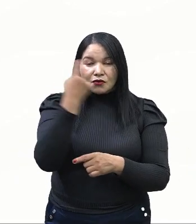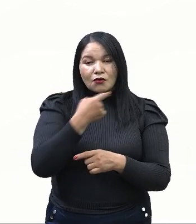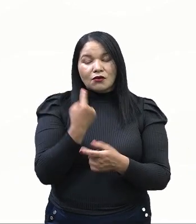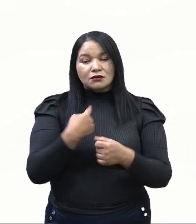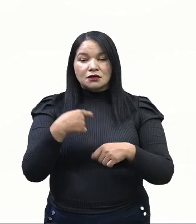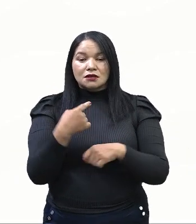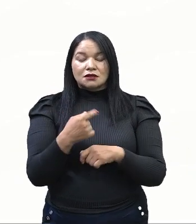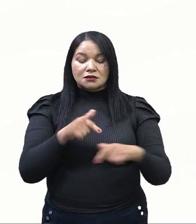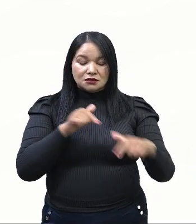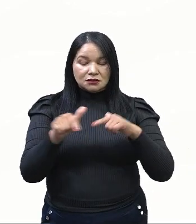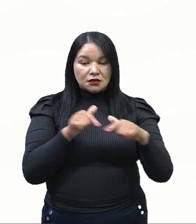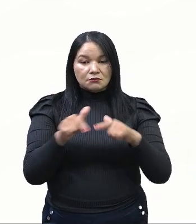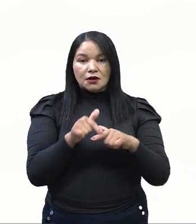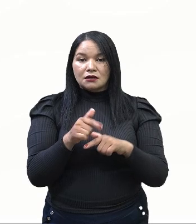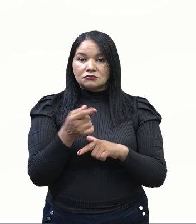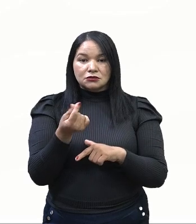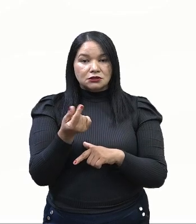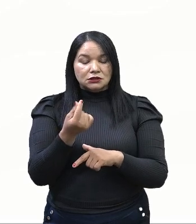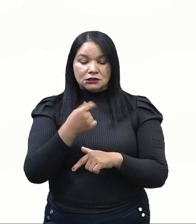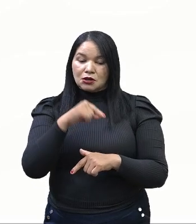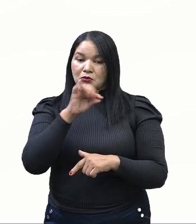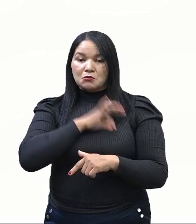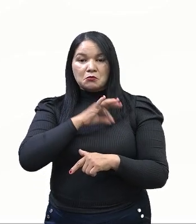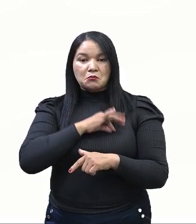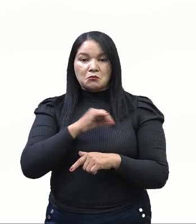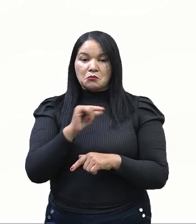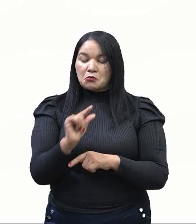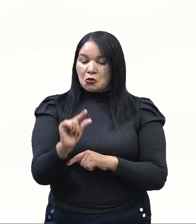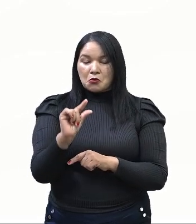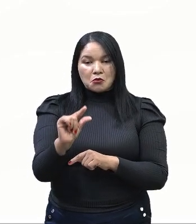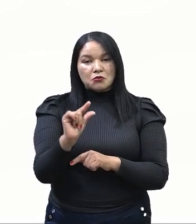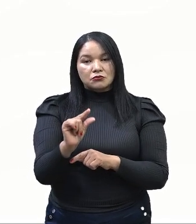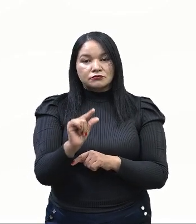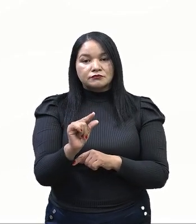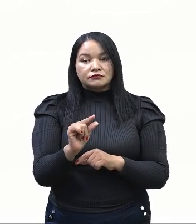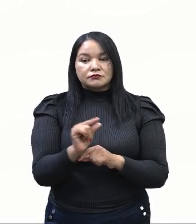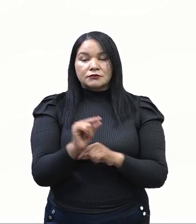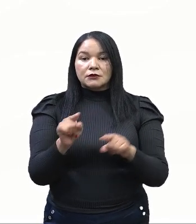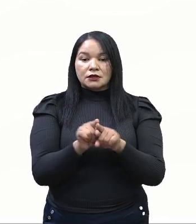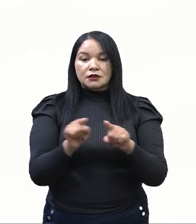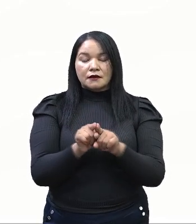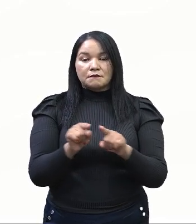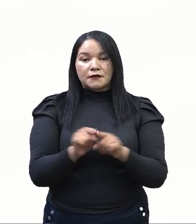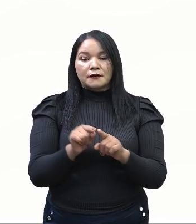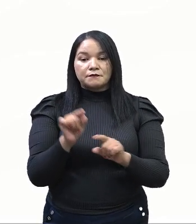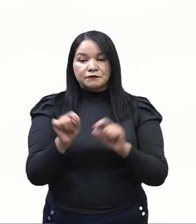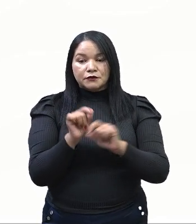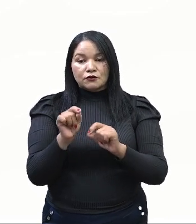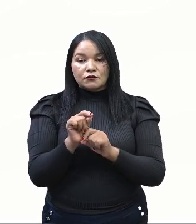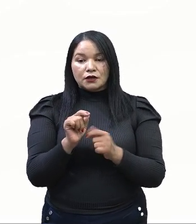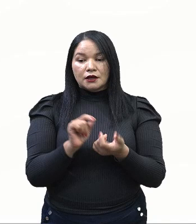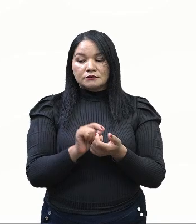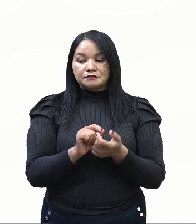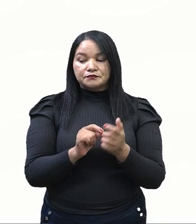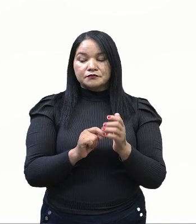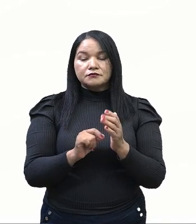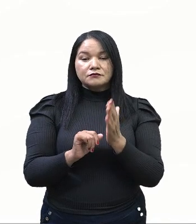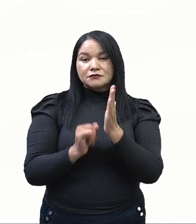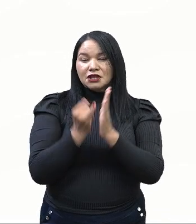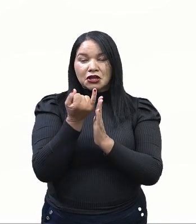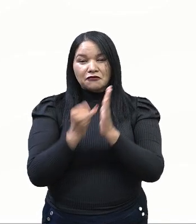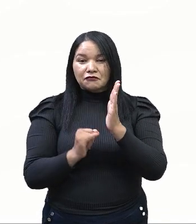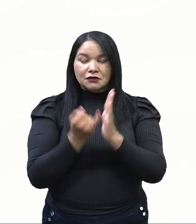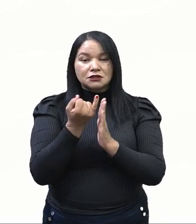não vai ter aí um aumento salarial. E a inflação estava subindo cada vez mais. Por conta disso,